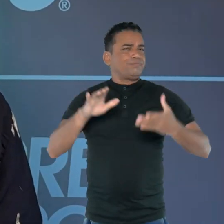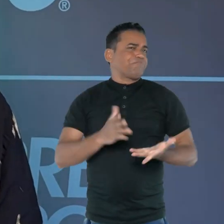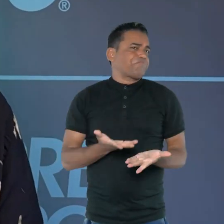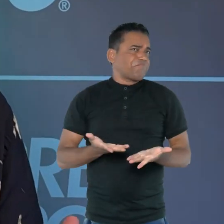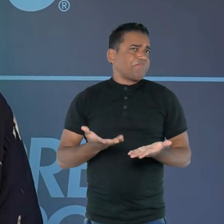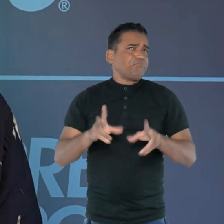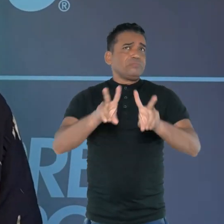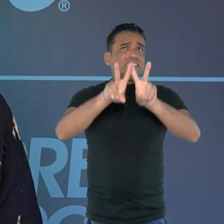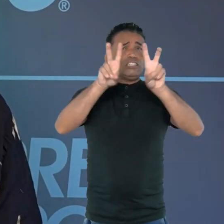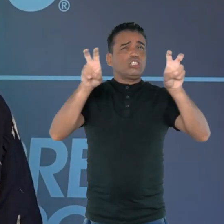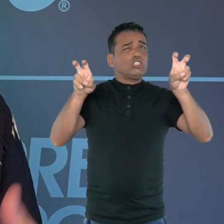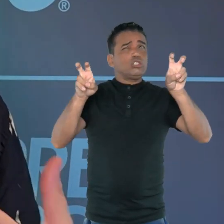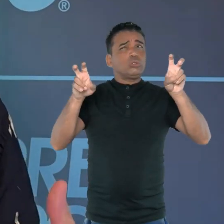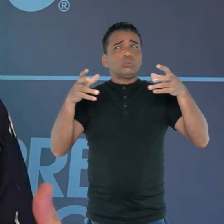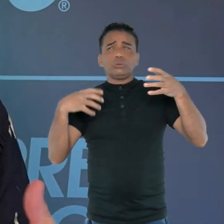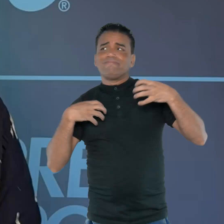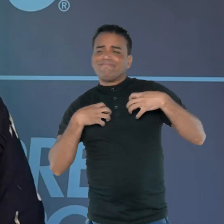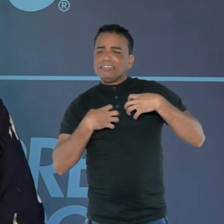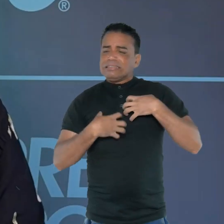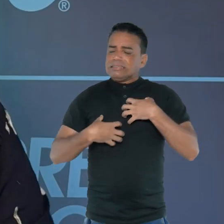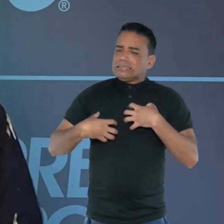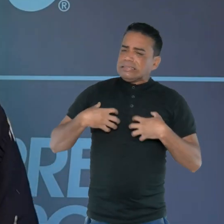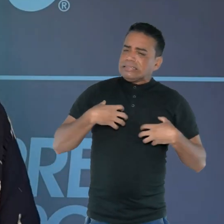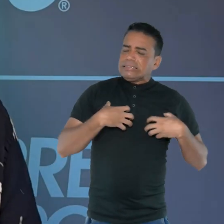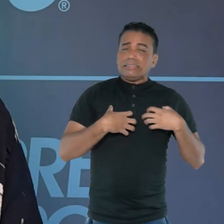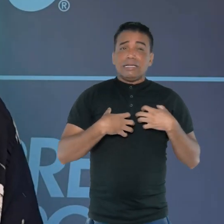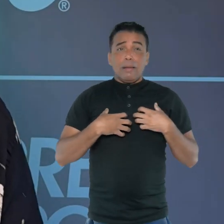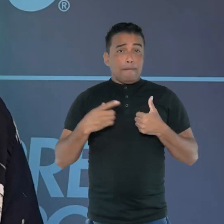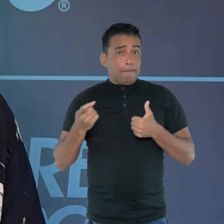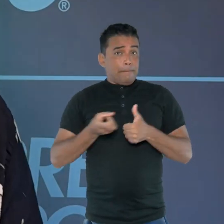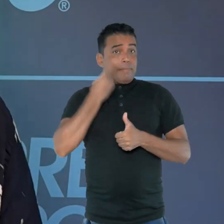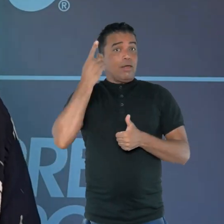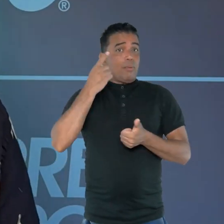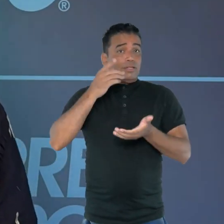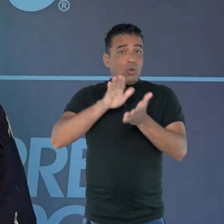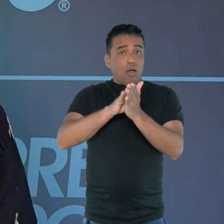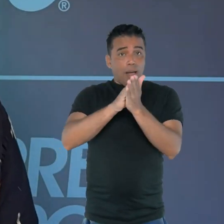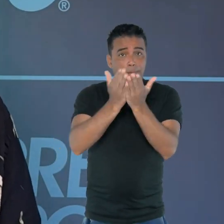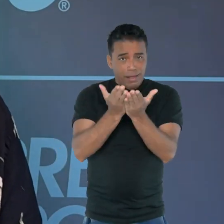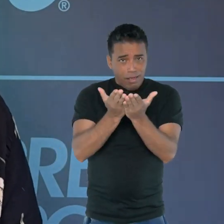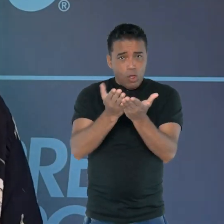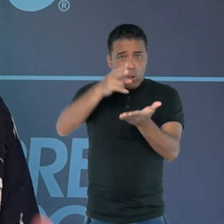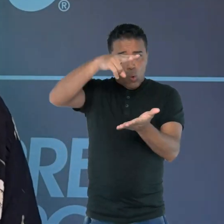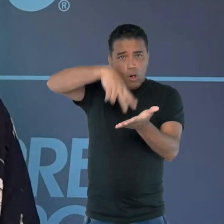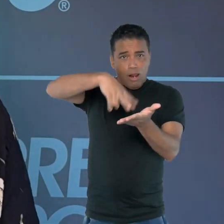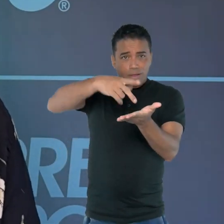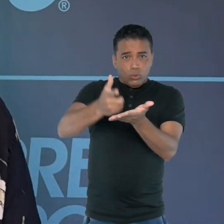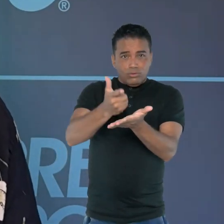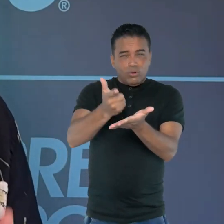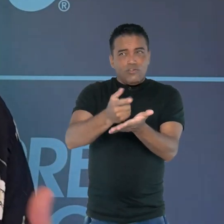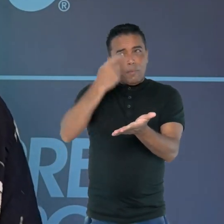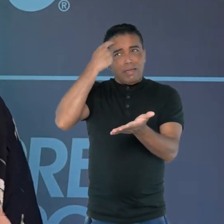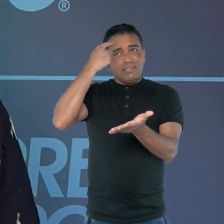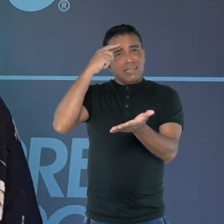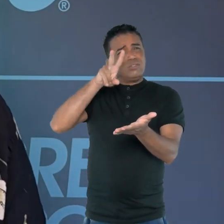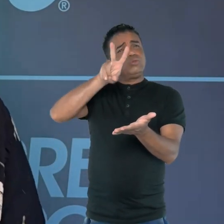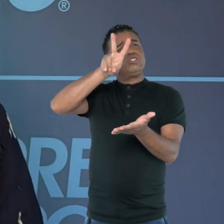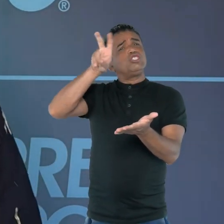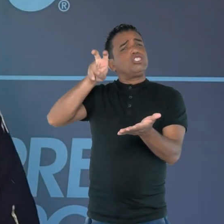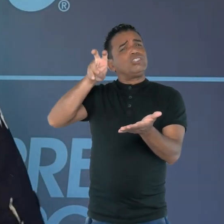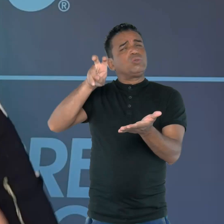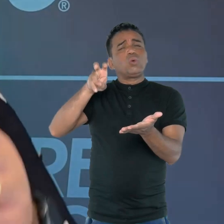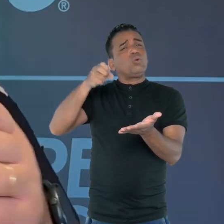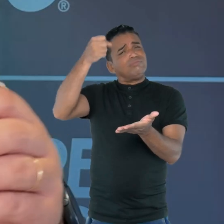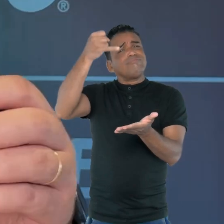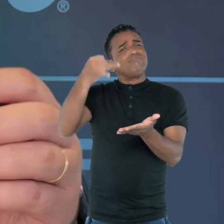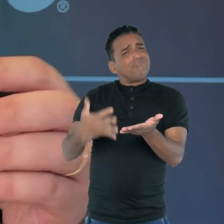foi um título que me instigou. No primeiro momento em que eu abri o livro, eu fiquei pensando no título, queria te ouvir falar